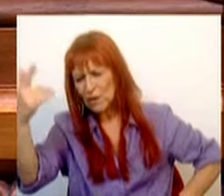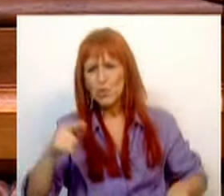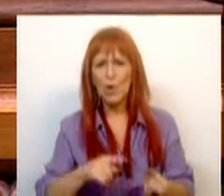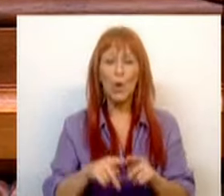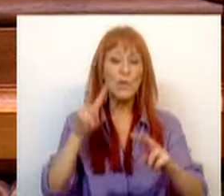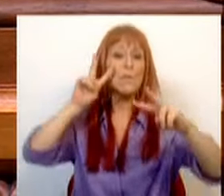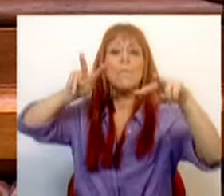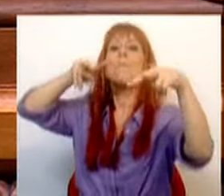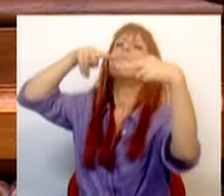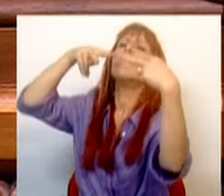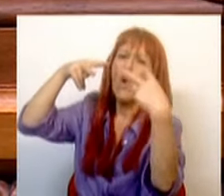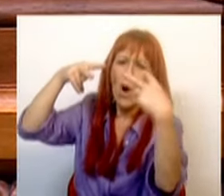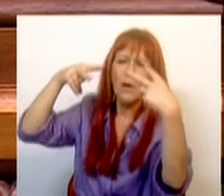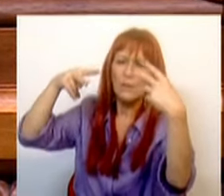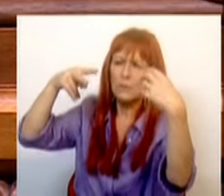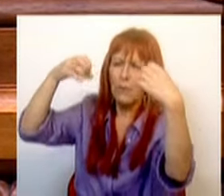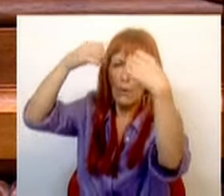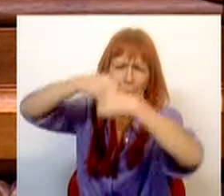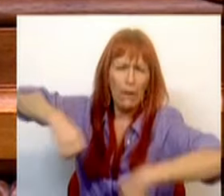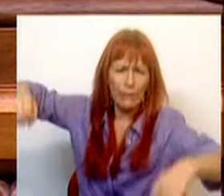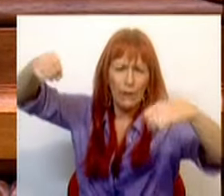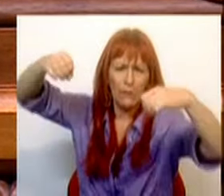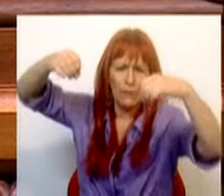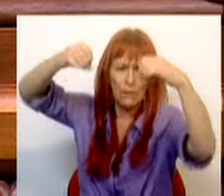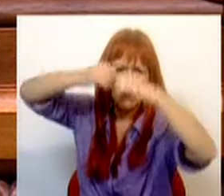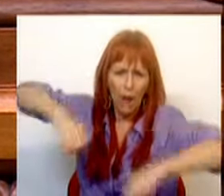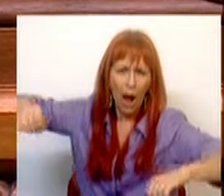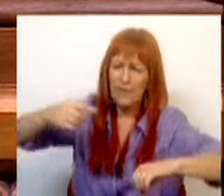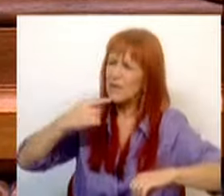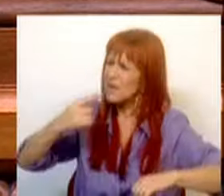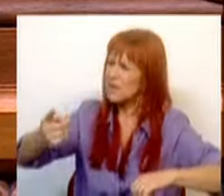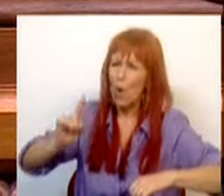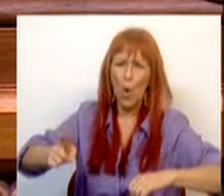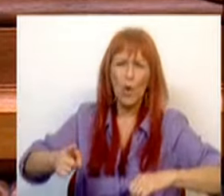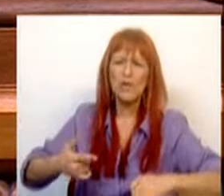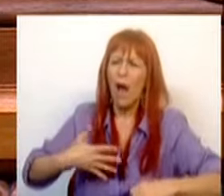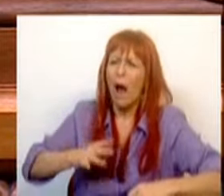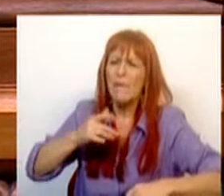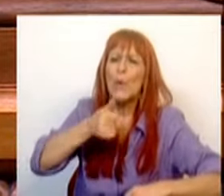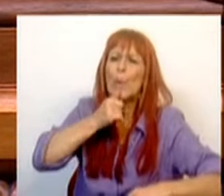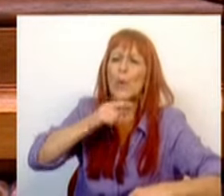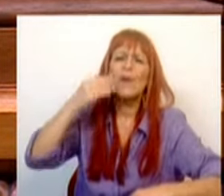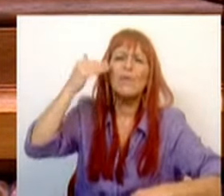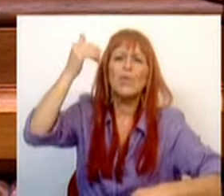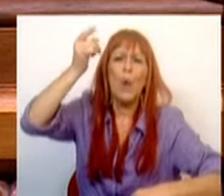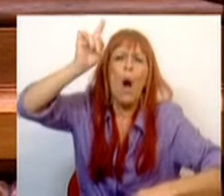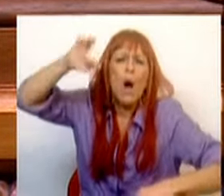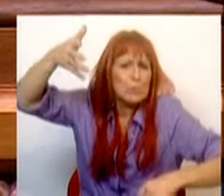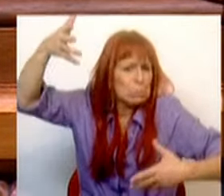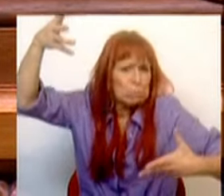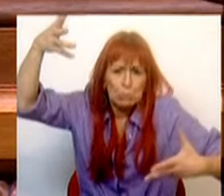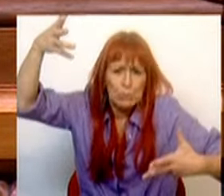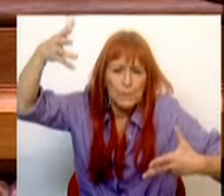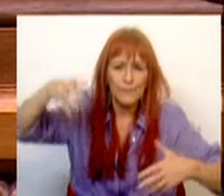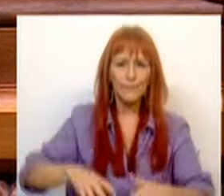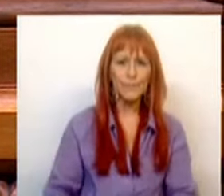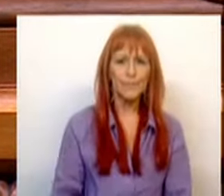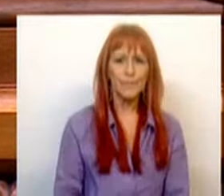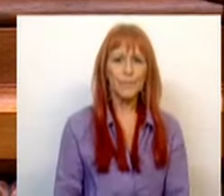nos olhos, mas nada, nada disseram sobre o que pretendem fazer no futuro.